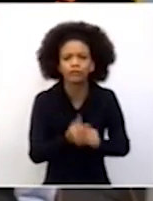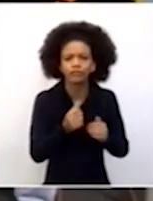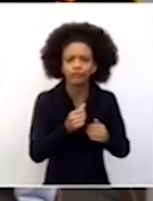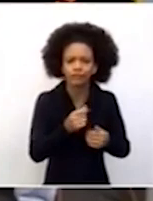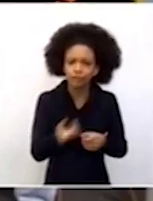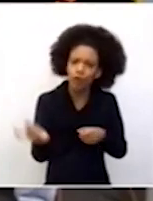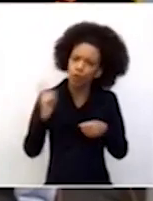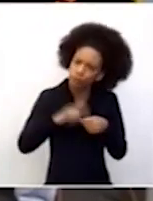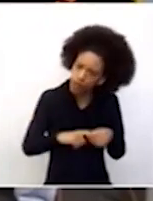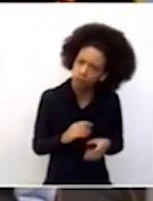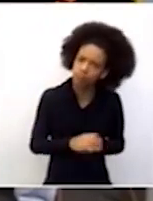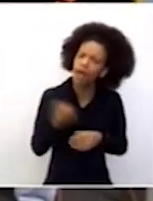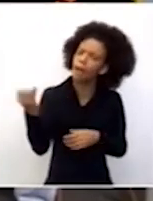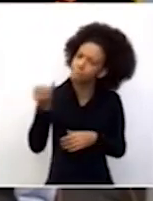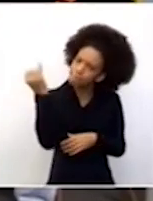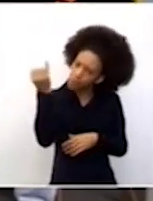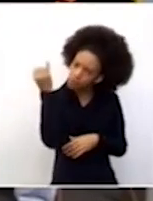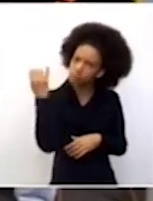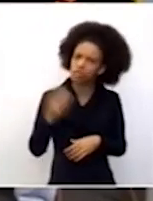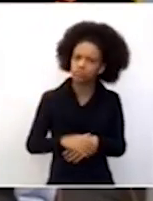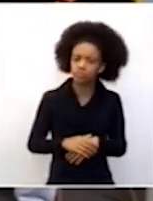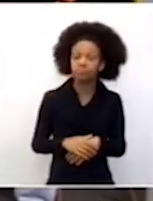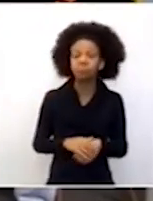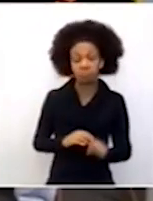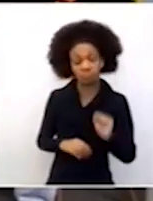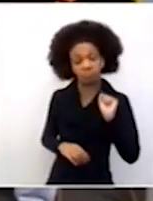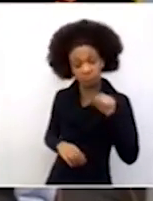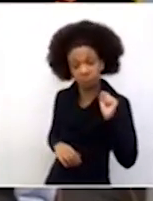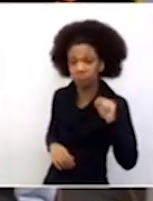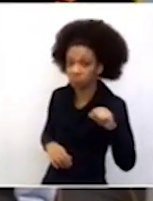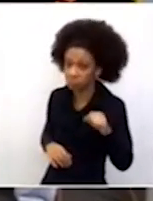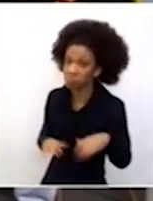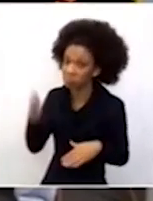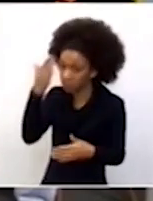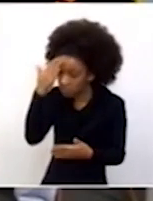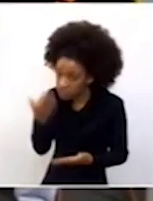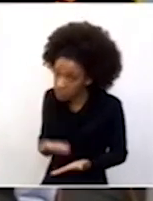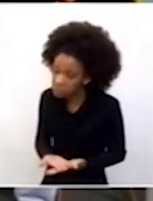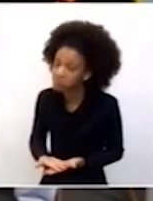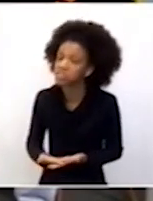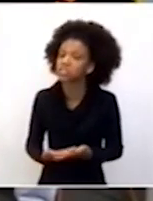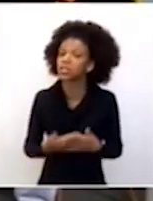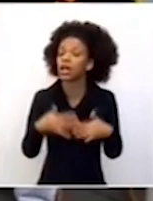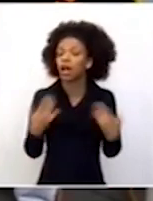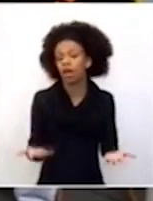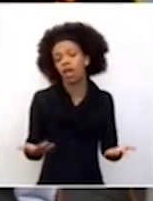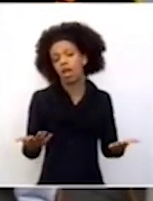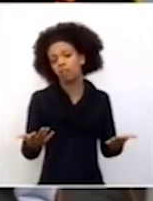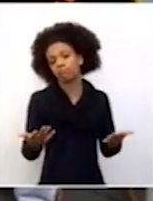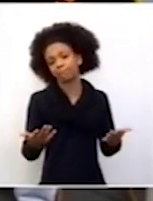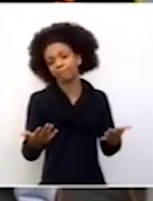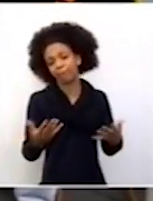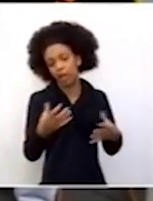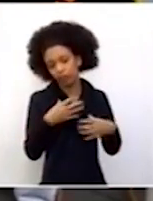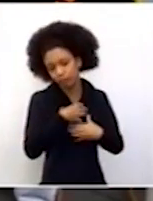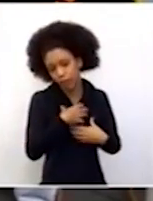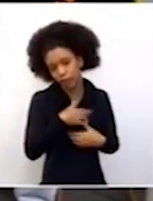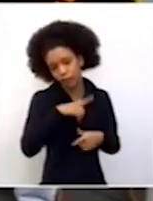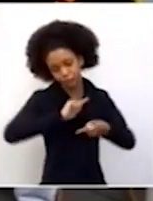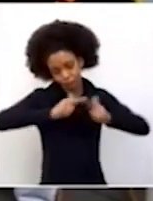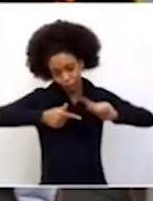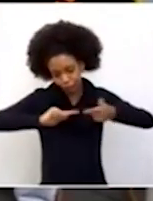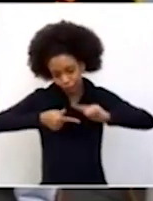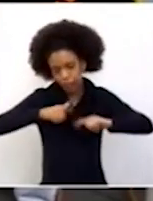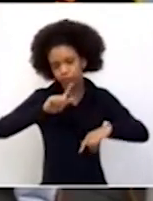chat? Então, é importante, né, Denise, essa contribuição. Sim, acredito que um dos mais citados aqui, né, foi a questão da geometria e das operações.